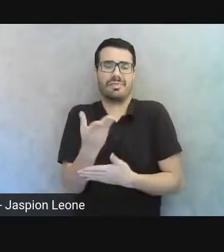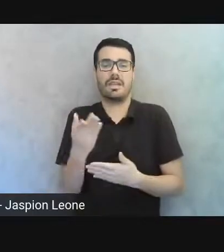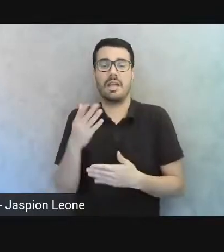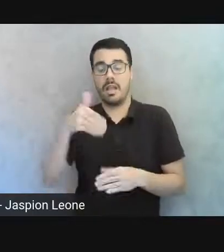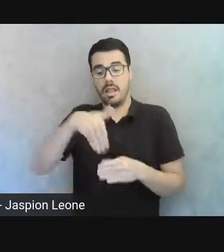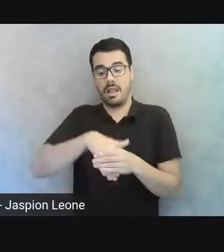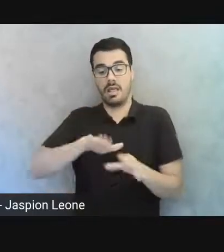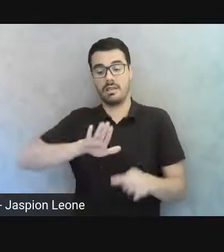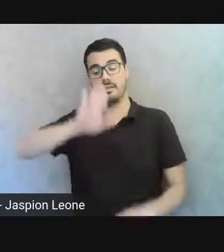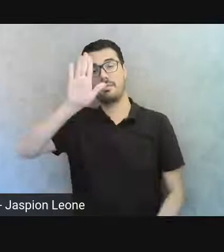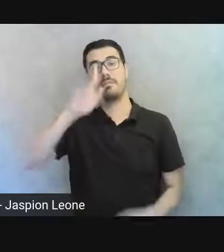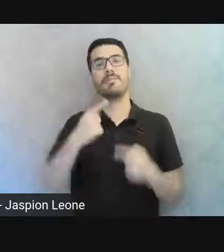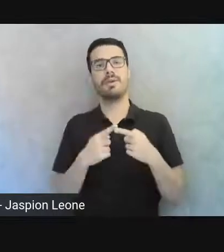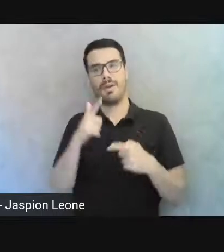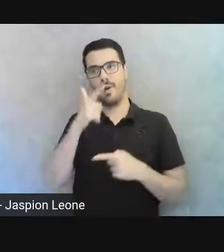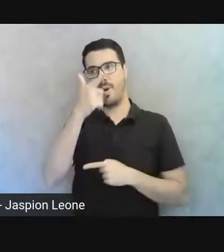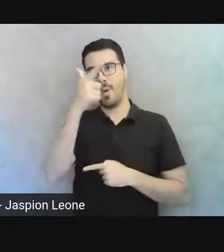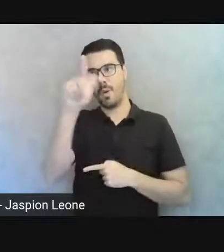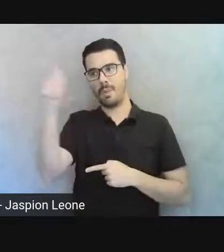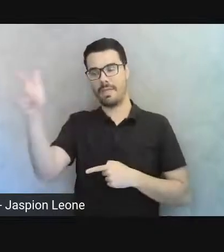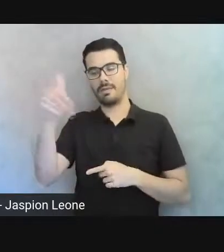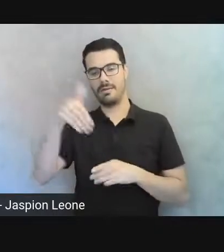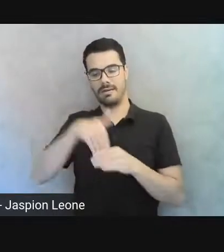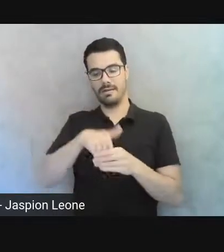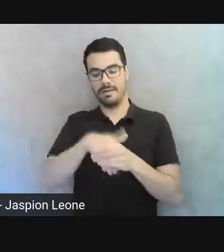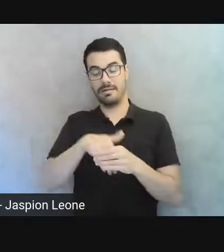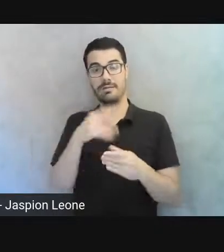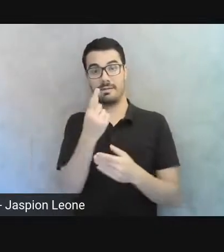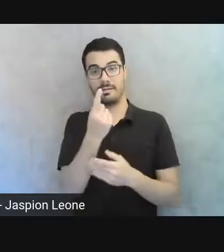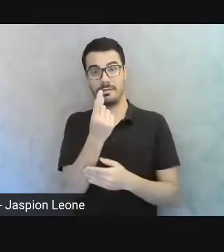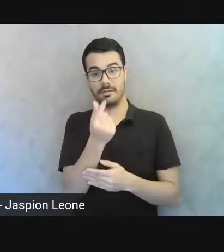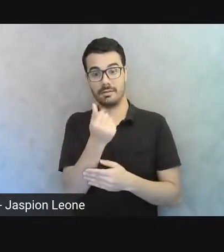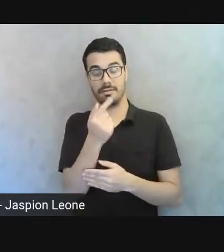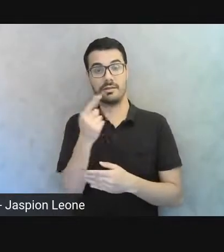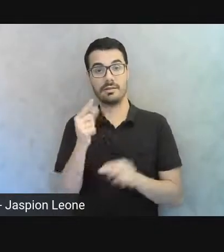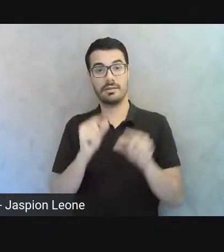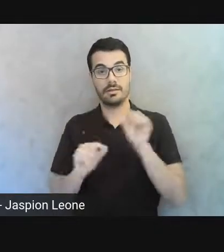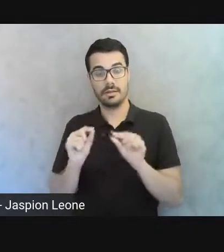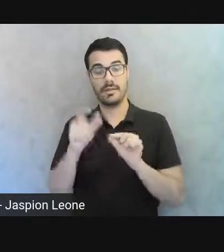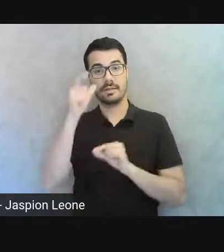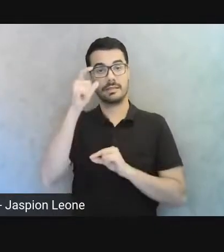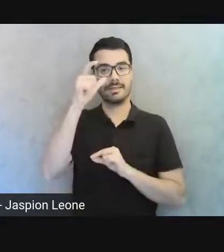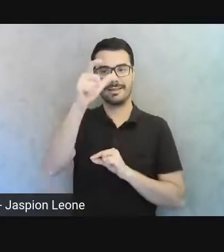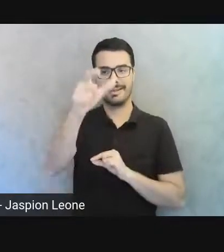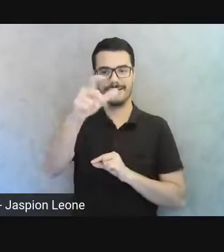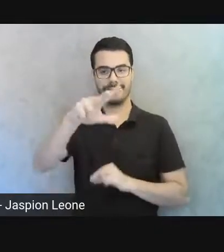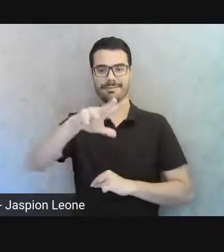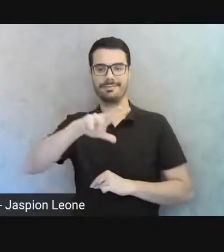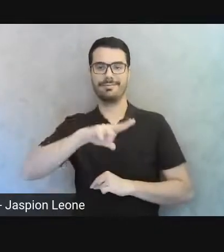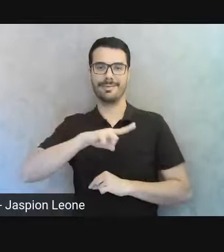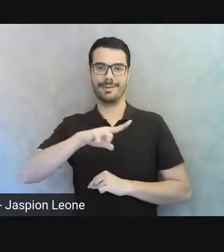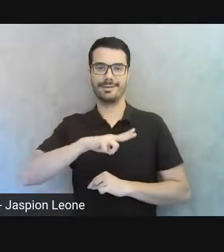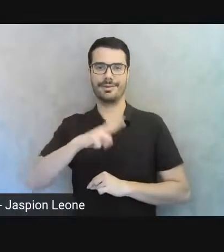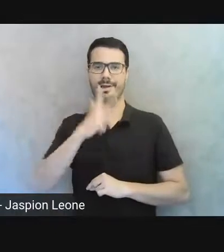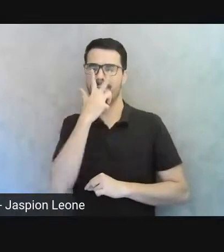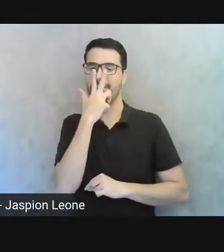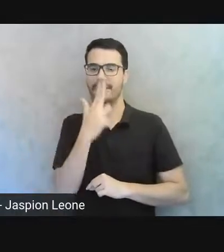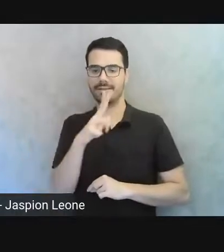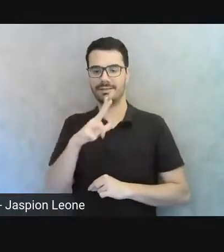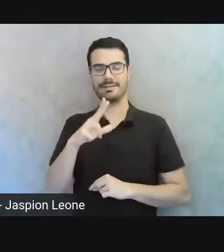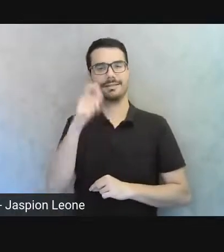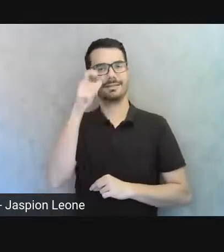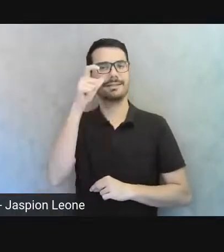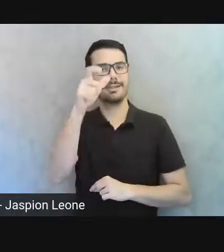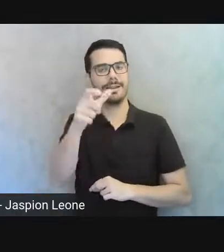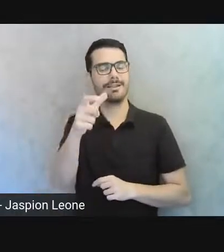eleições, porque, de outra maneira, as eleições vão ser inteiramente financiadas por interesses privados poderosos, que naturalmente vão